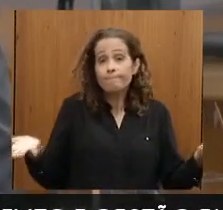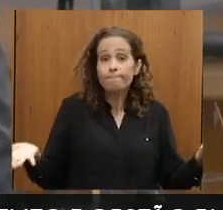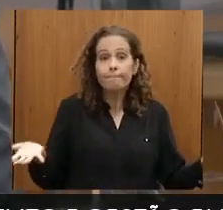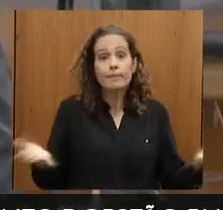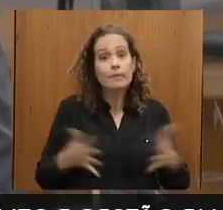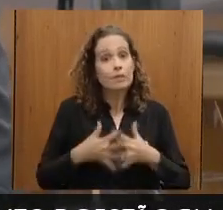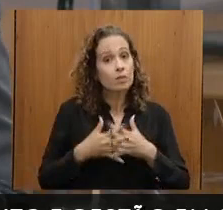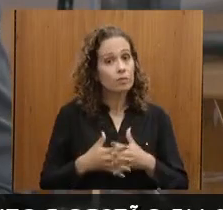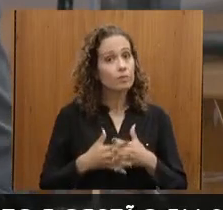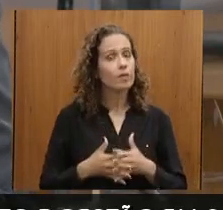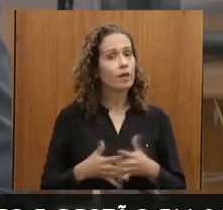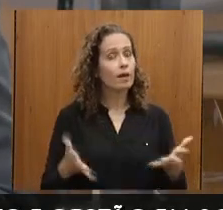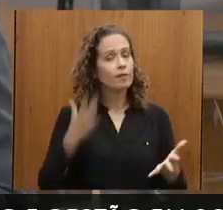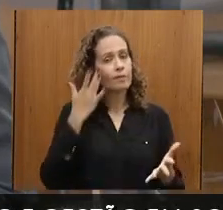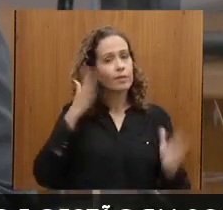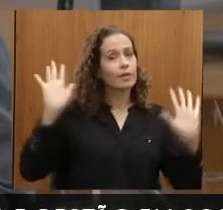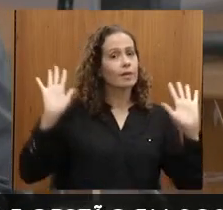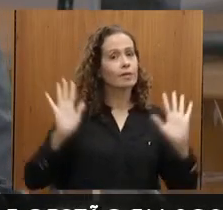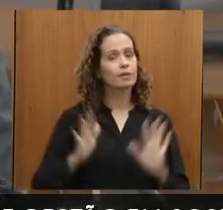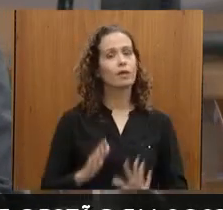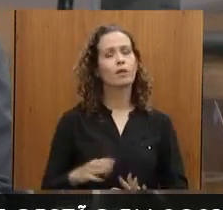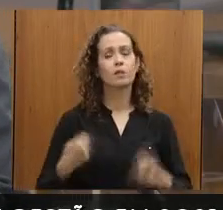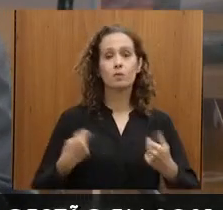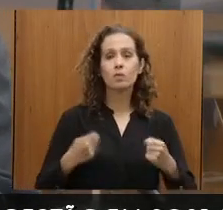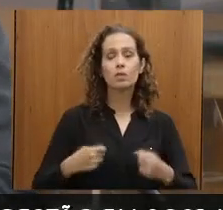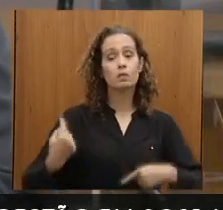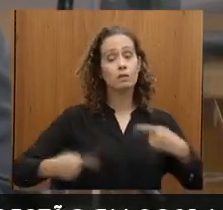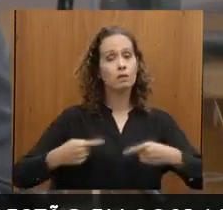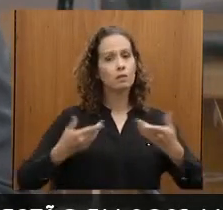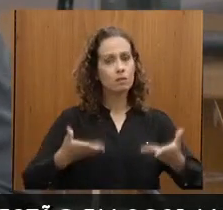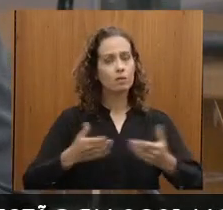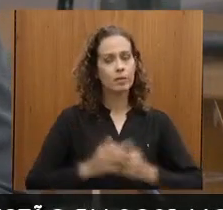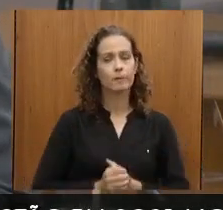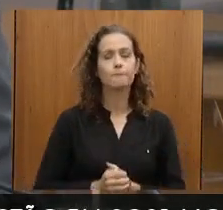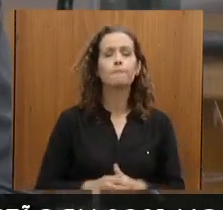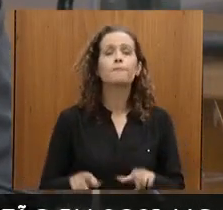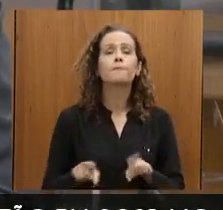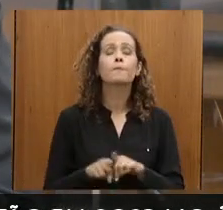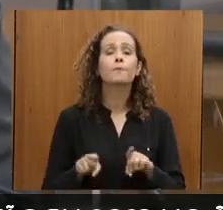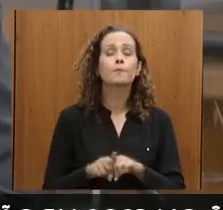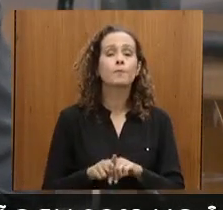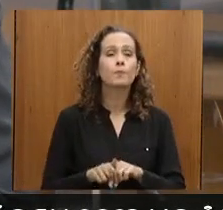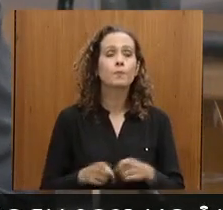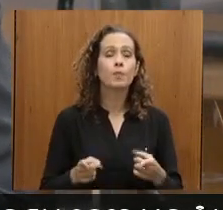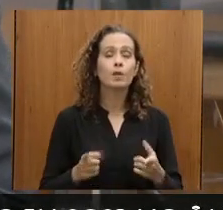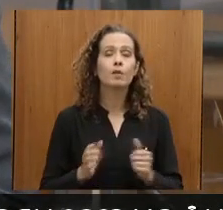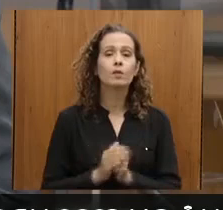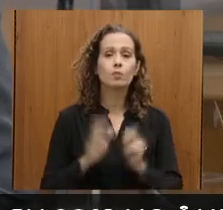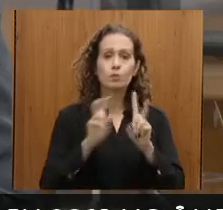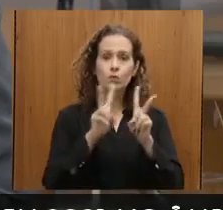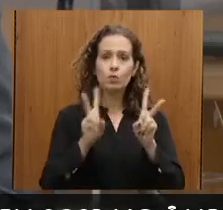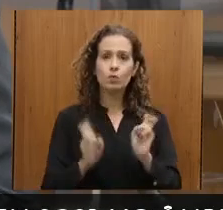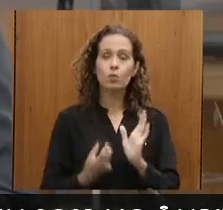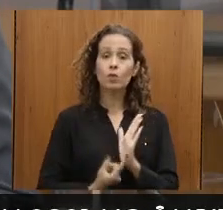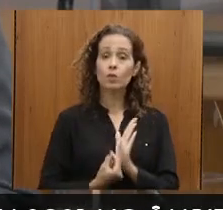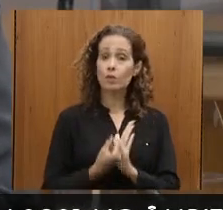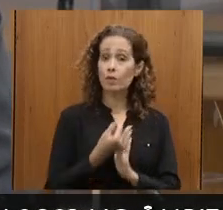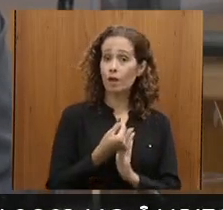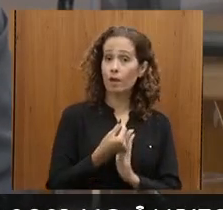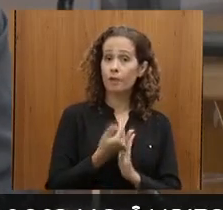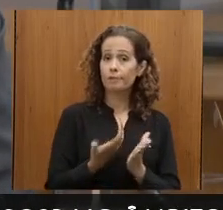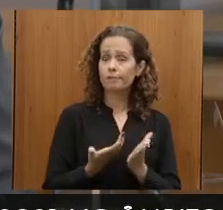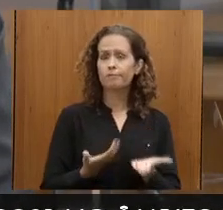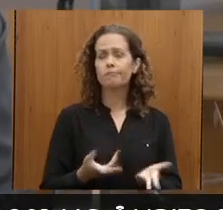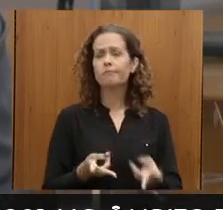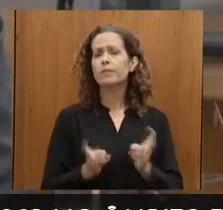complicado, não sei, a gente precisa fazer esse debate. E a questão da questão orçamentária, eu